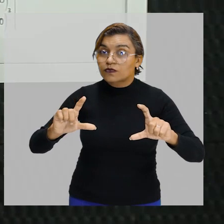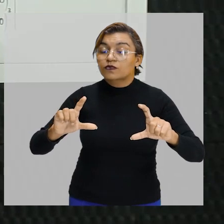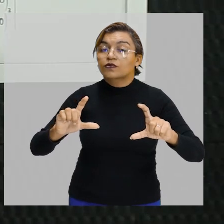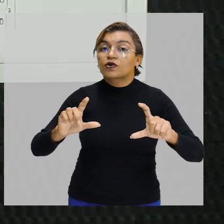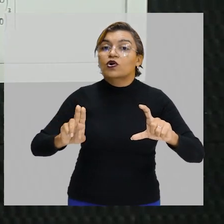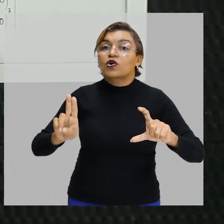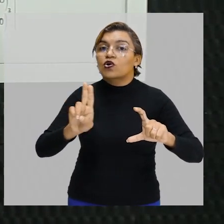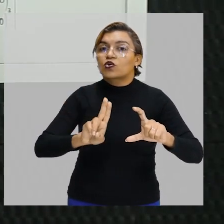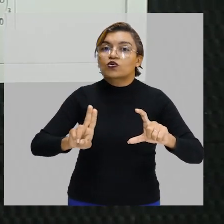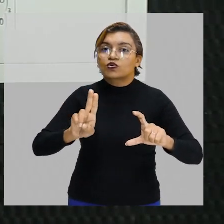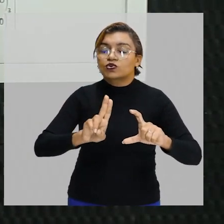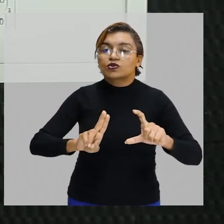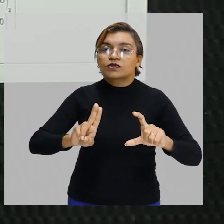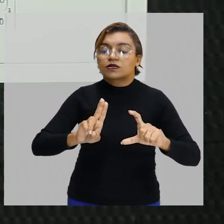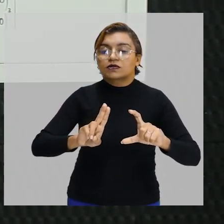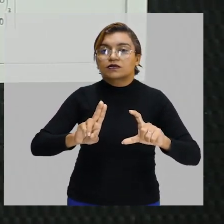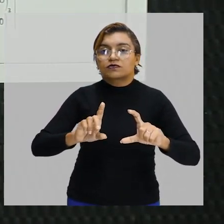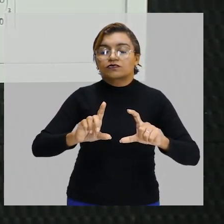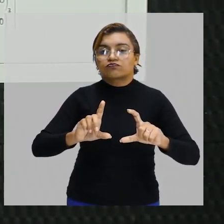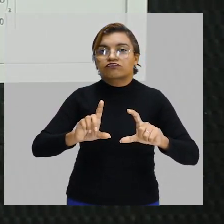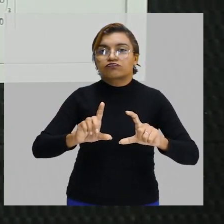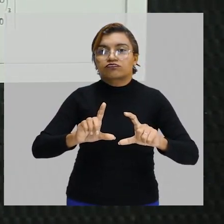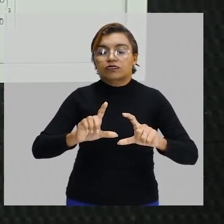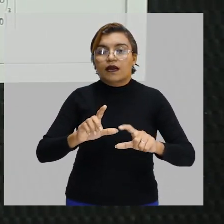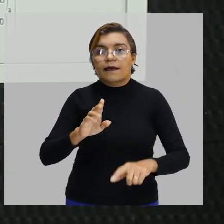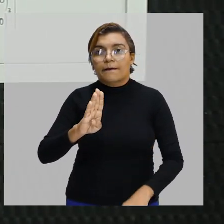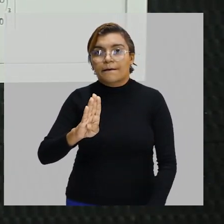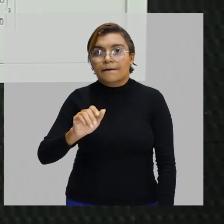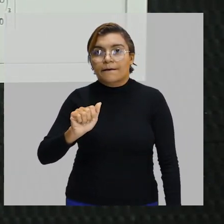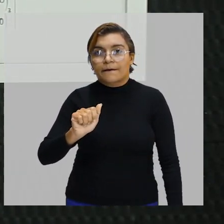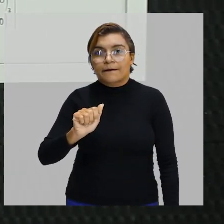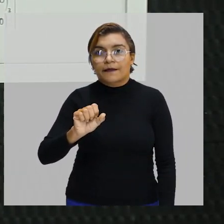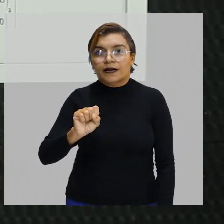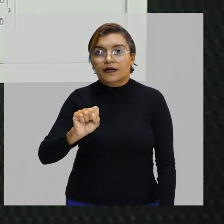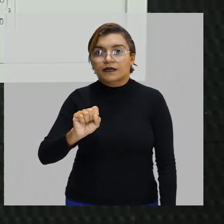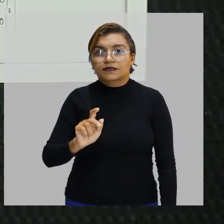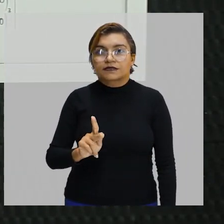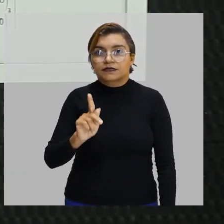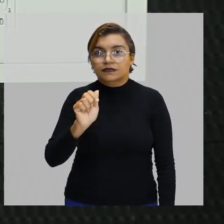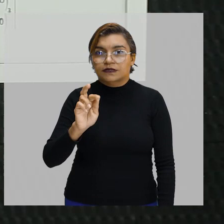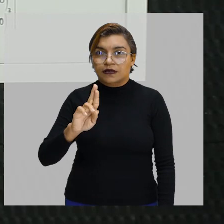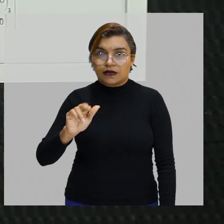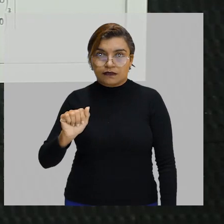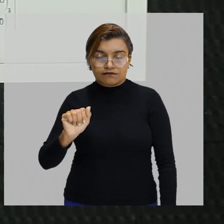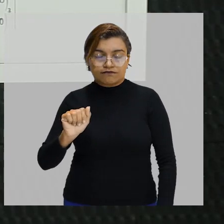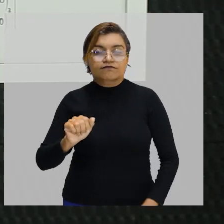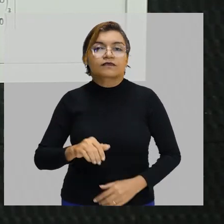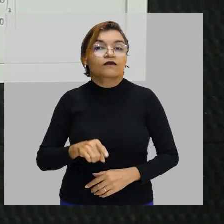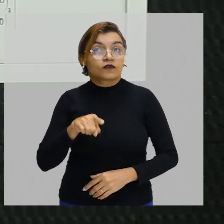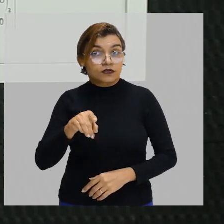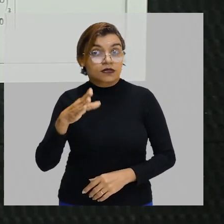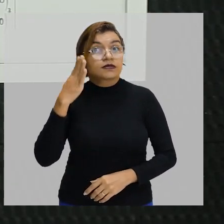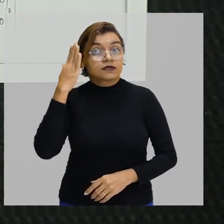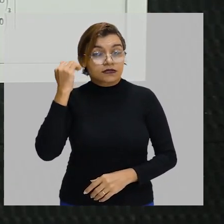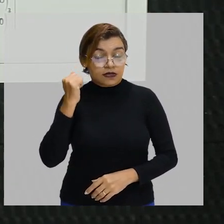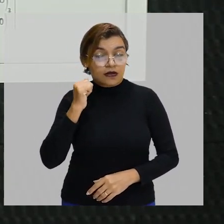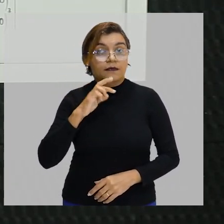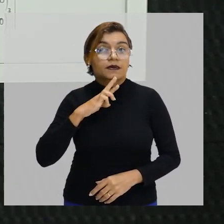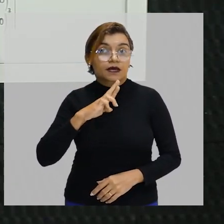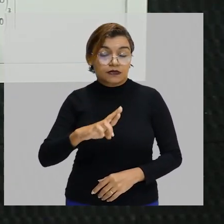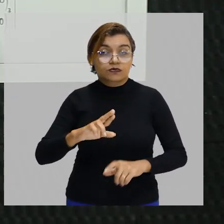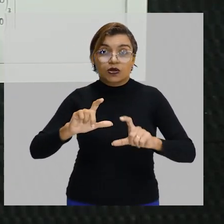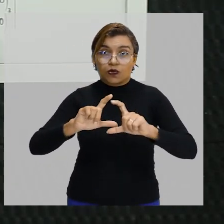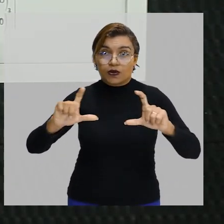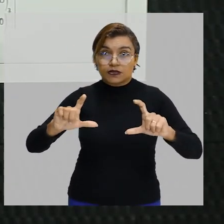Bhaskara, né? E aí vocês já estão craques, vamos fazer isso aqui de maneira bem rápida, porque eu sei que vocês sabem resolver uma equação do segundo